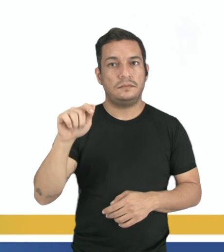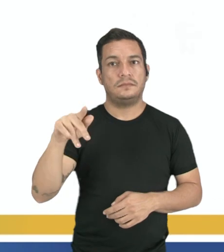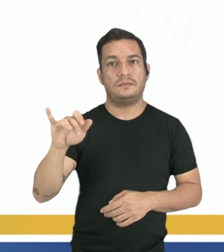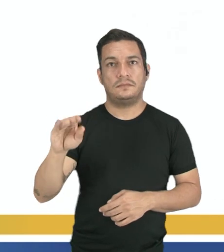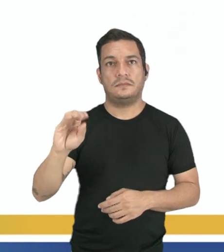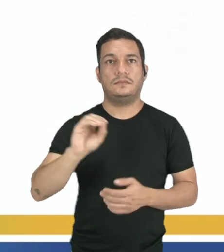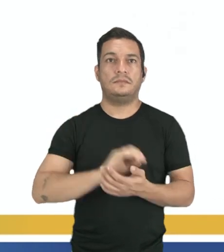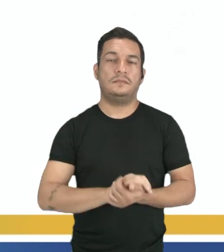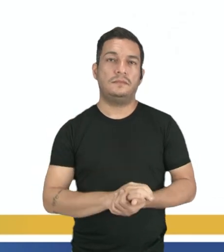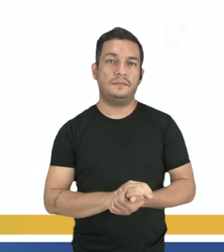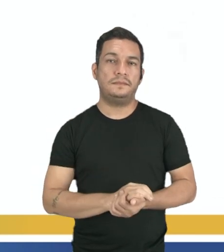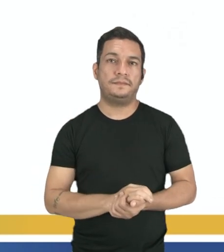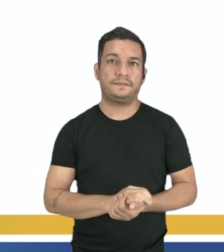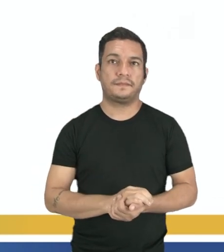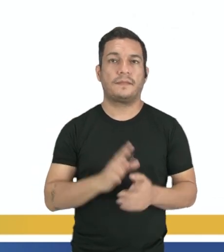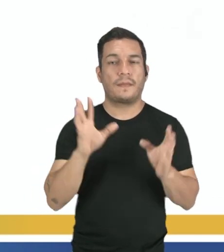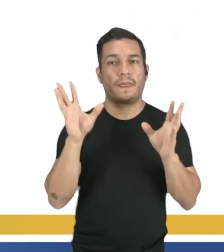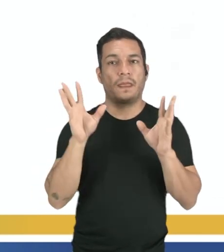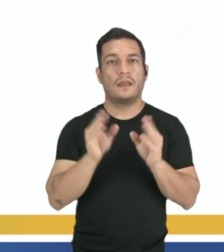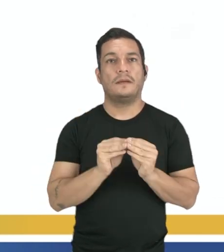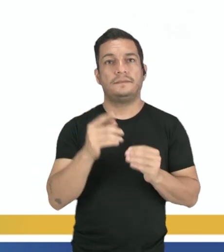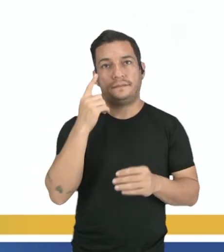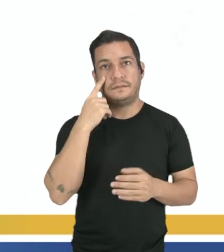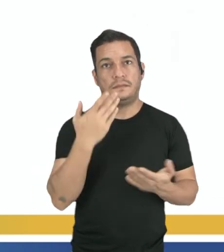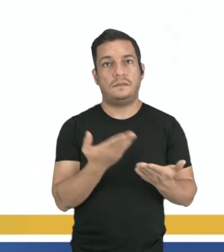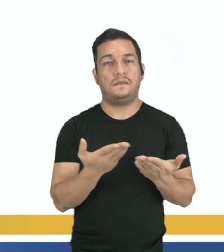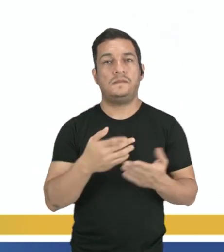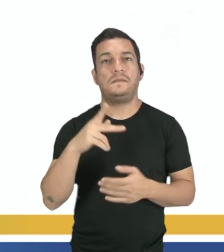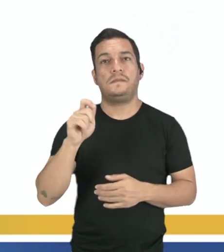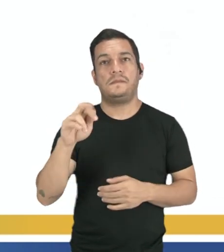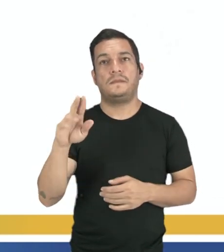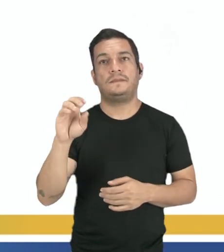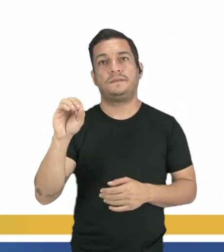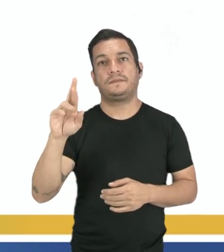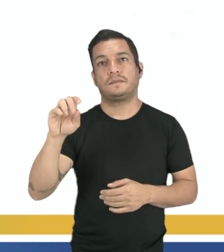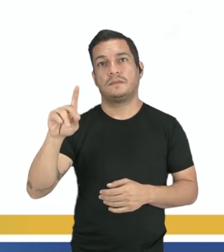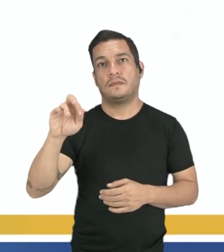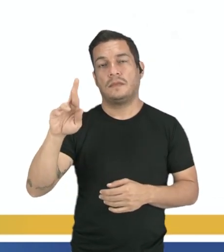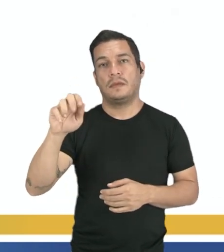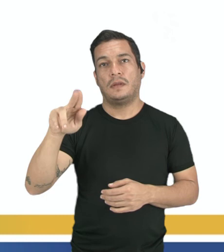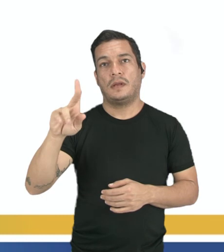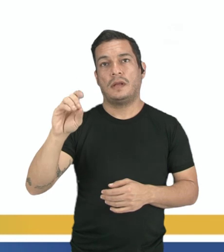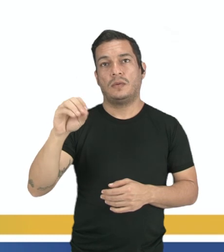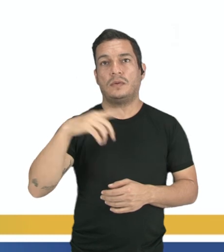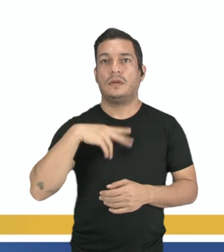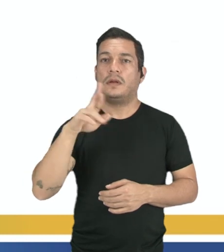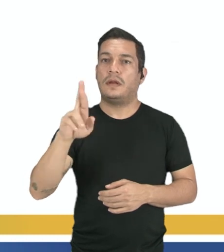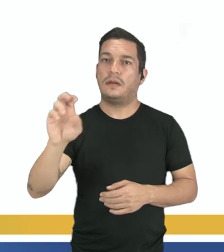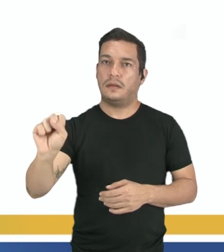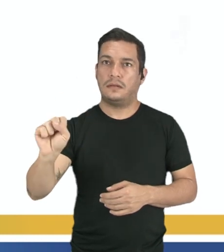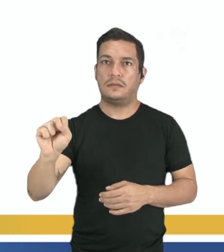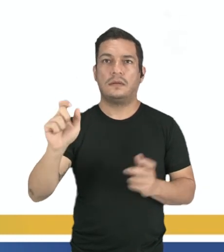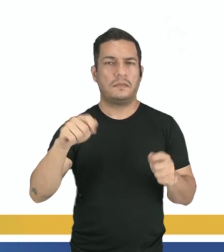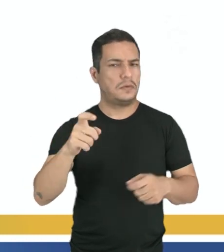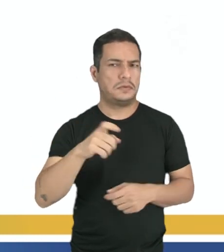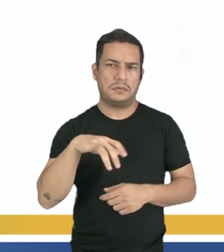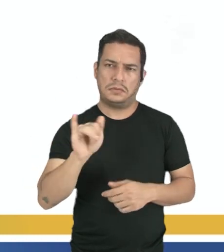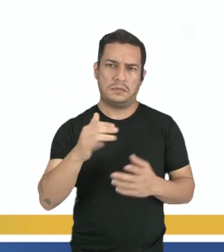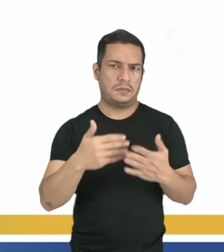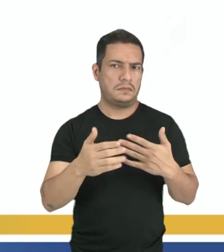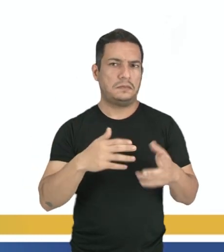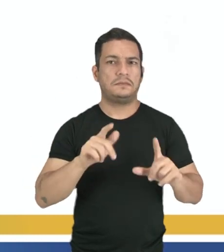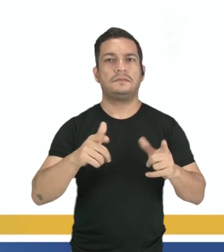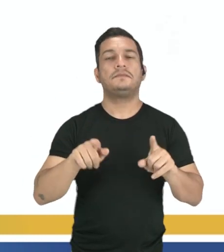equação. Resumindo o que vimos hoje, um par ordenado, que eu vou chamar aí de RS, né, que pode ser x e